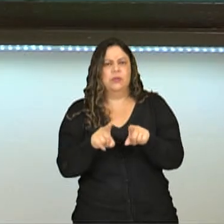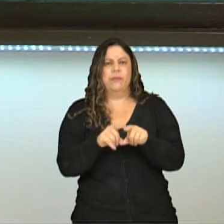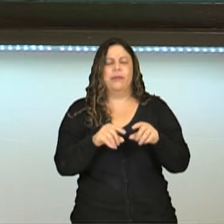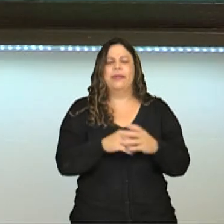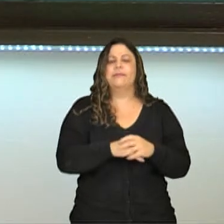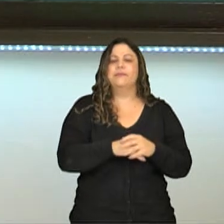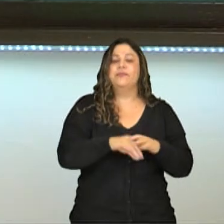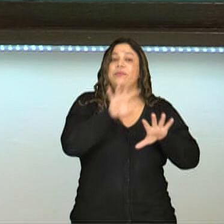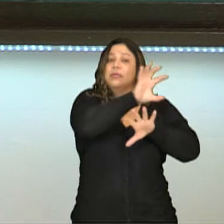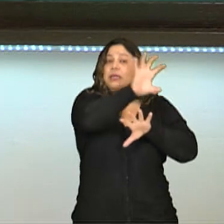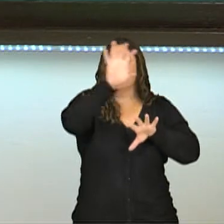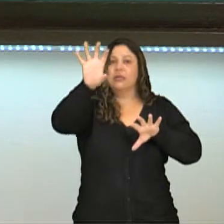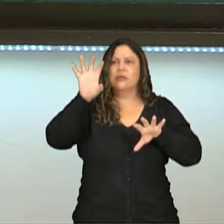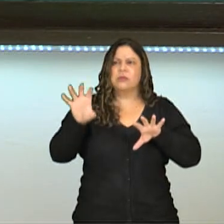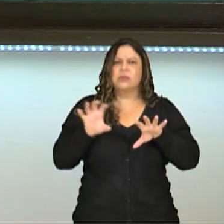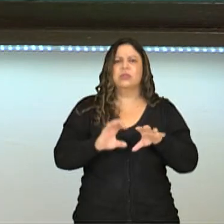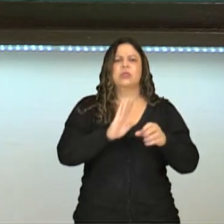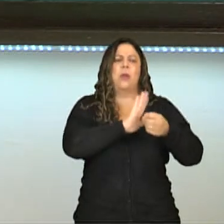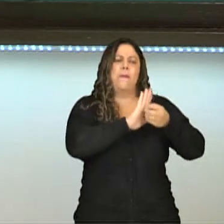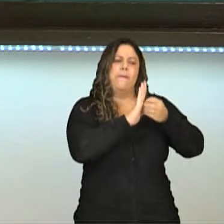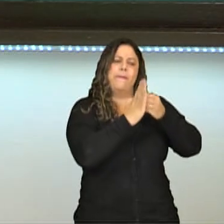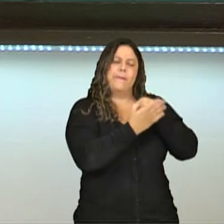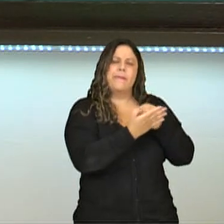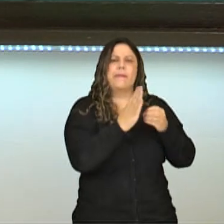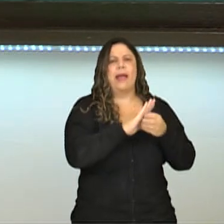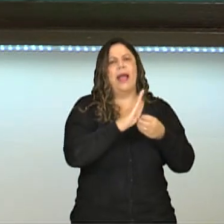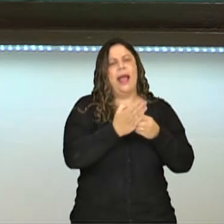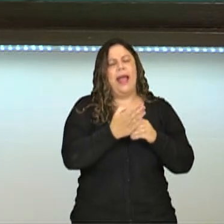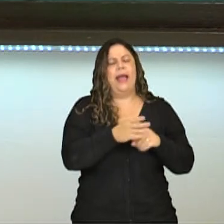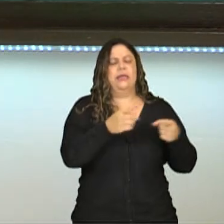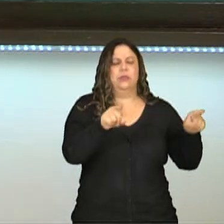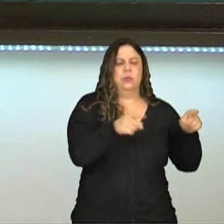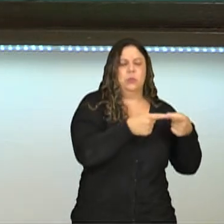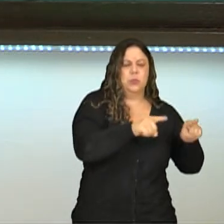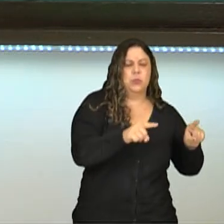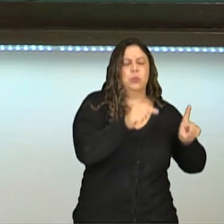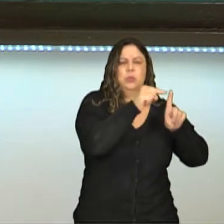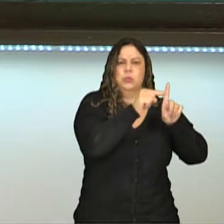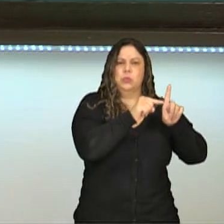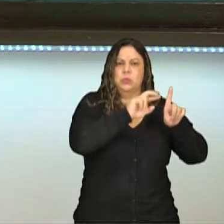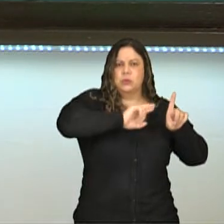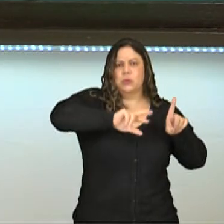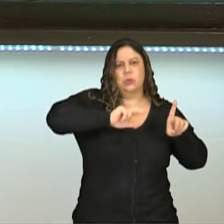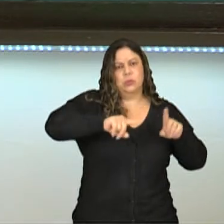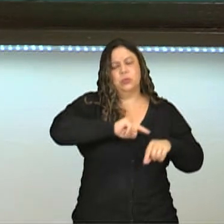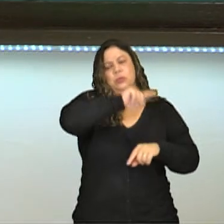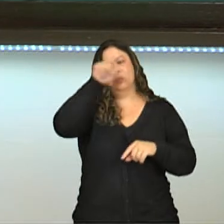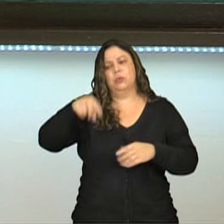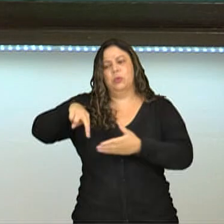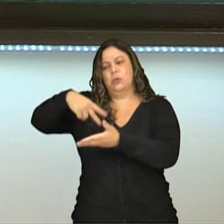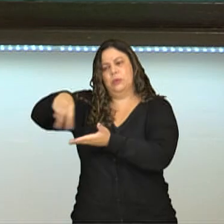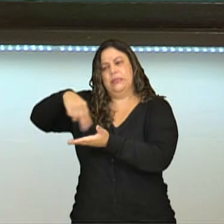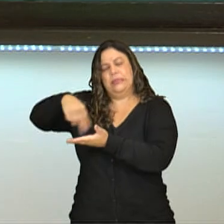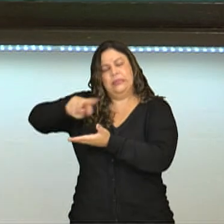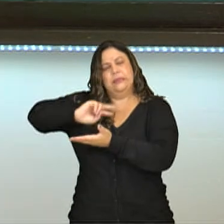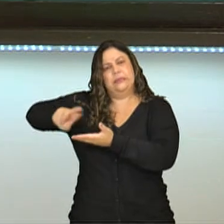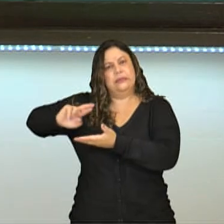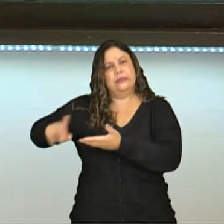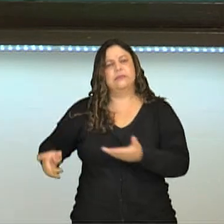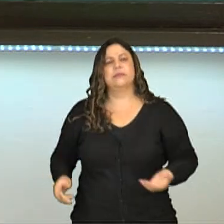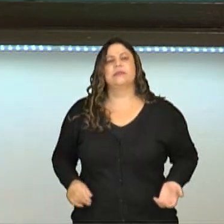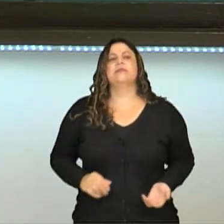vezes muda de um bairro para outro, né? Um bairro escuta um tipo de música ou dança um tipo de dança e o outro